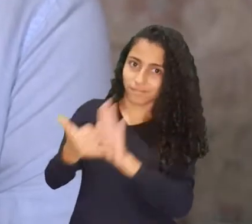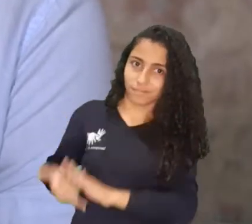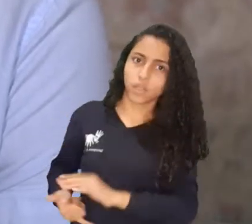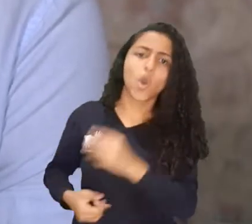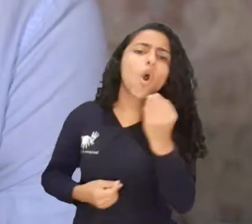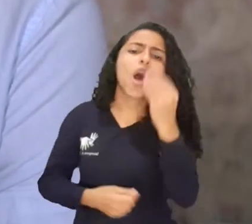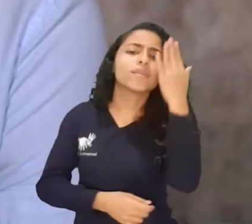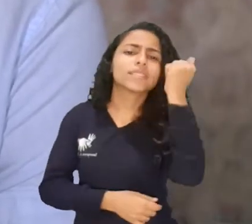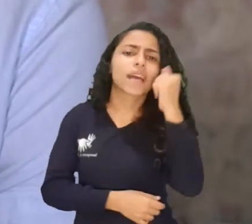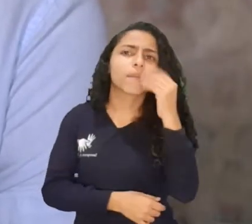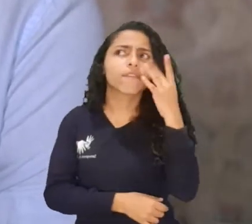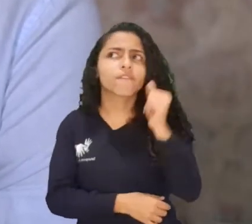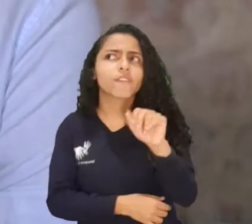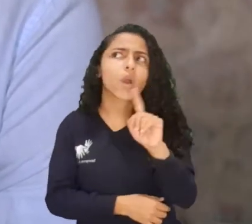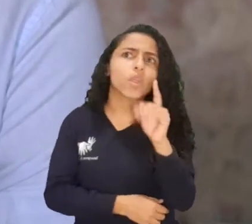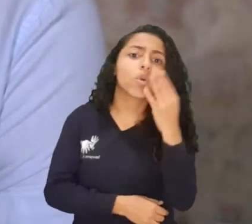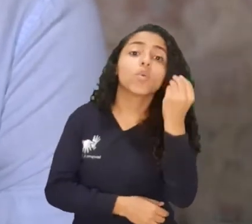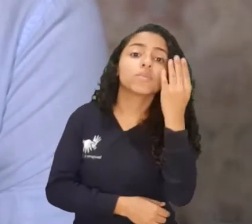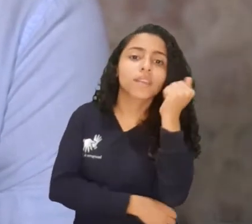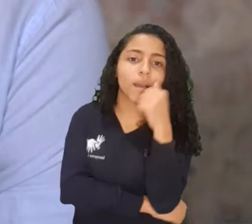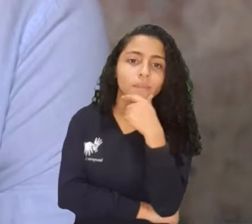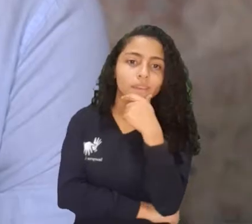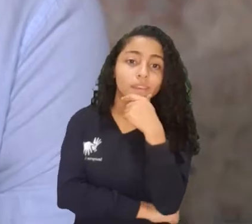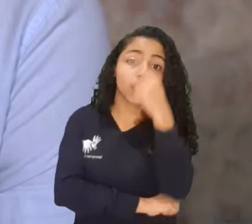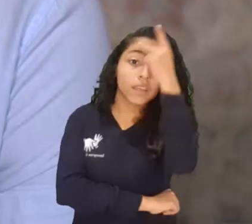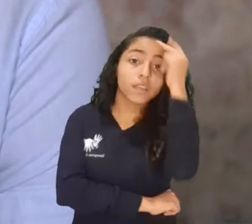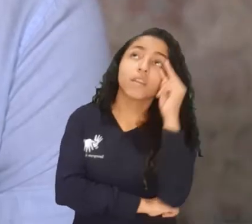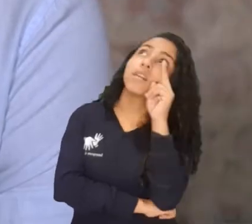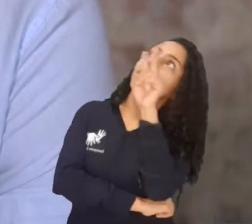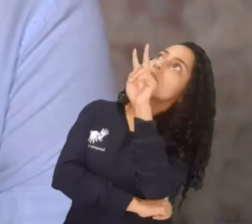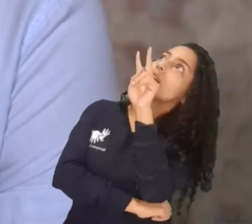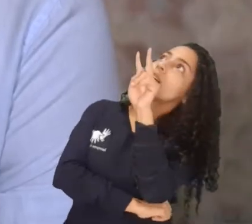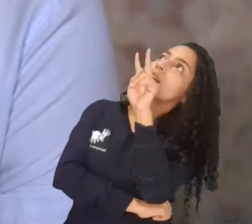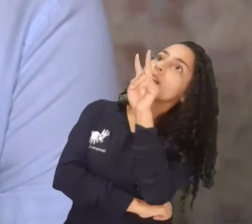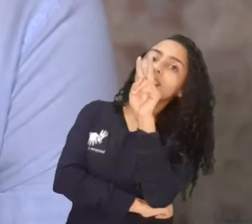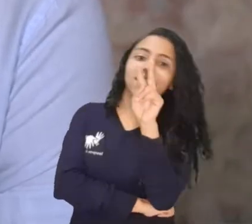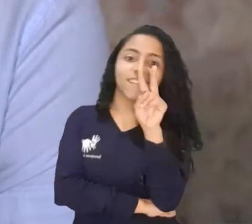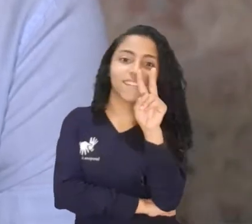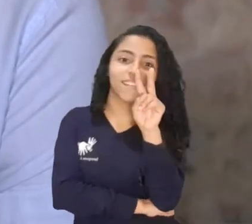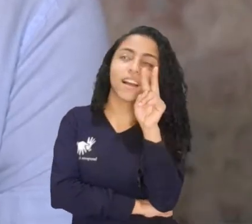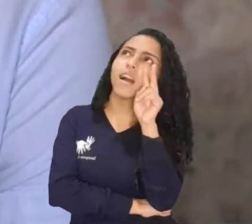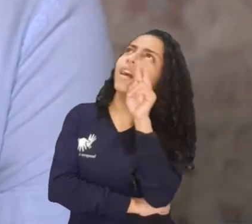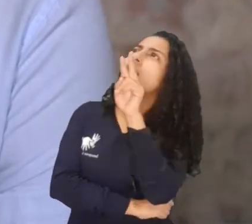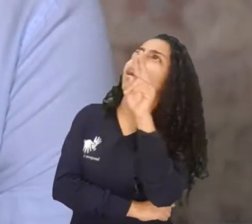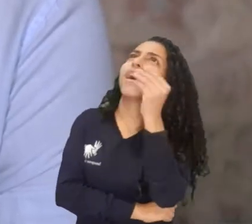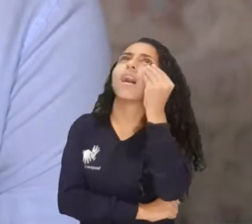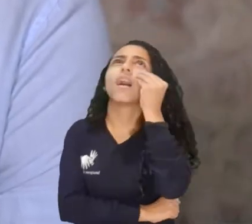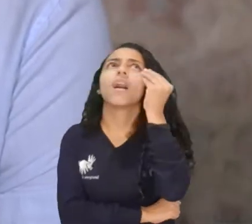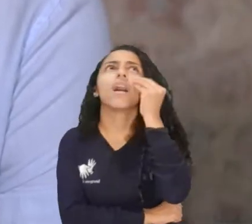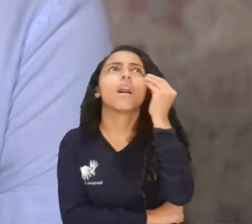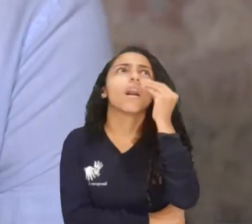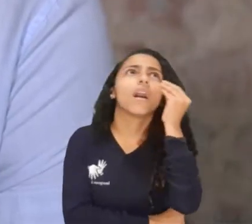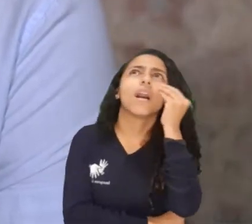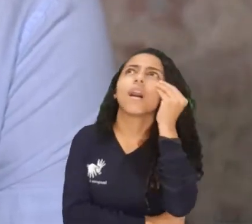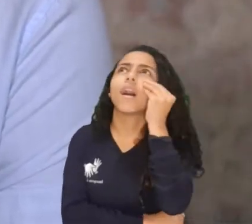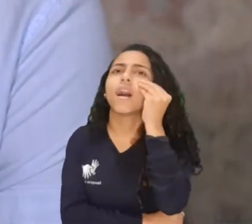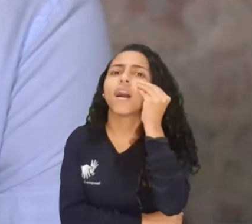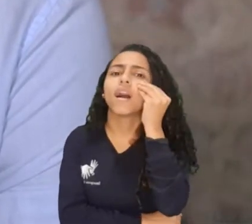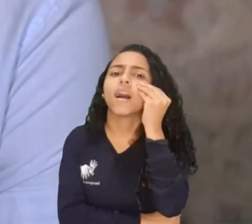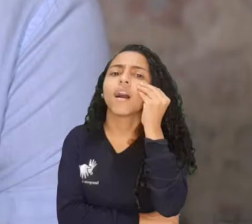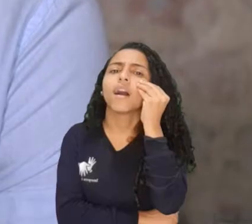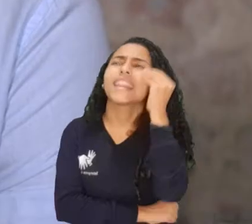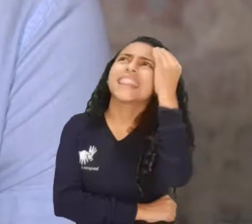fazer? Normalmente, as pessoas olham para o céu. E elas olham para o céu tentando ver algum padrão, tentando entender o que